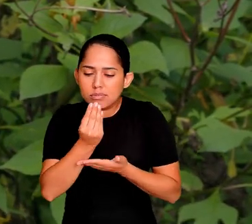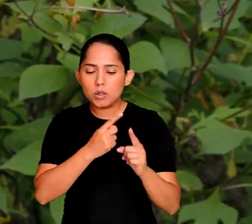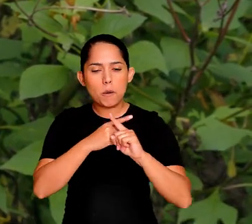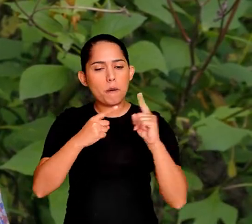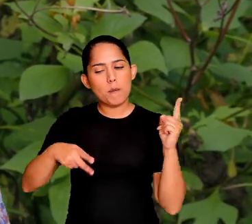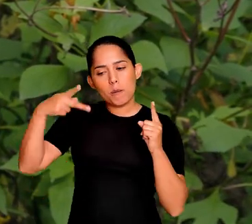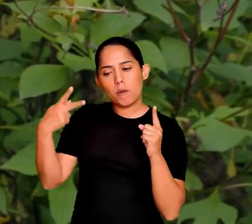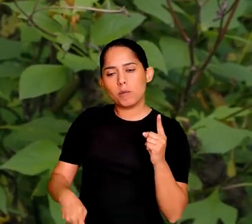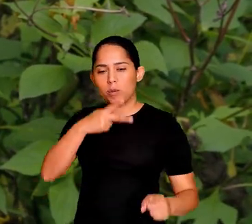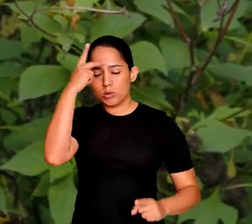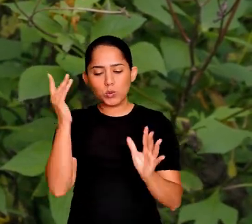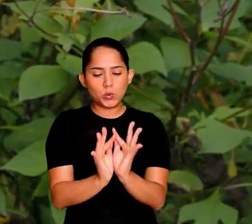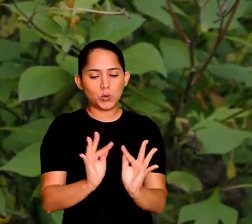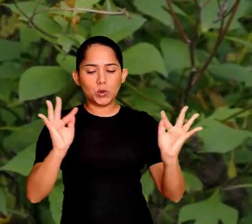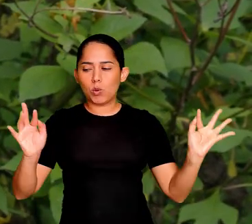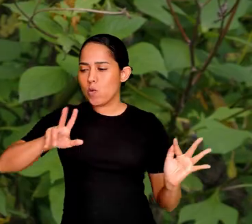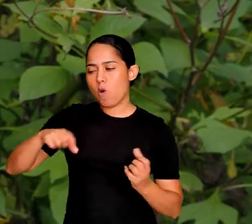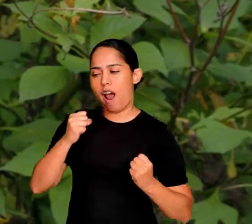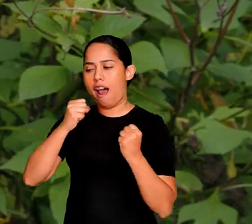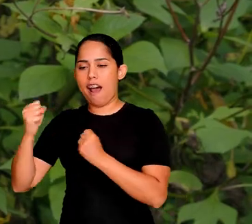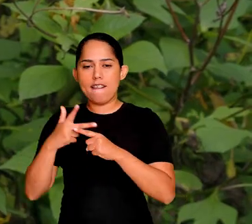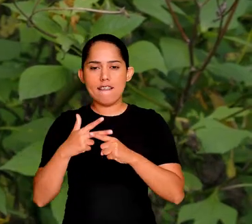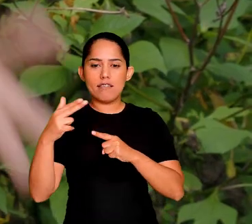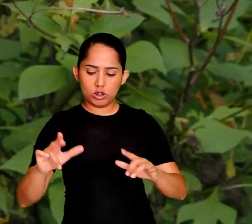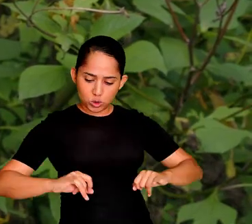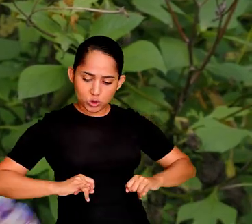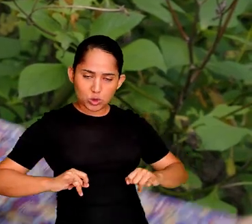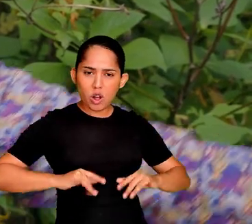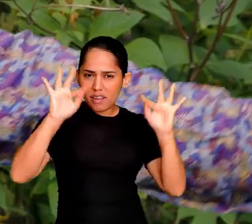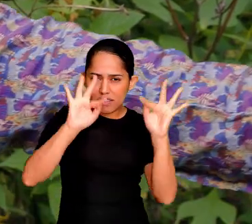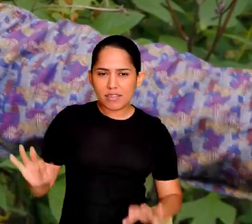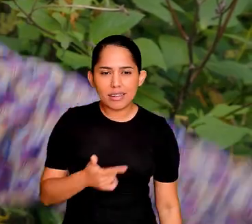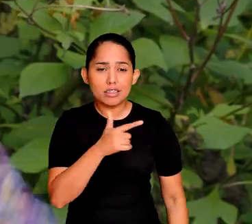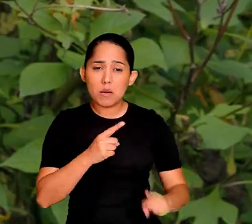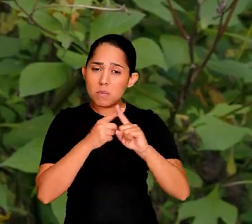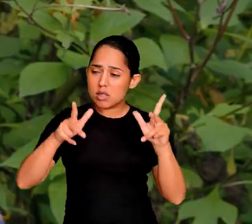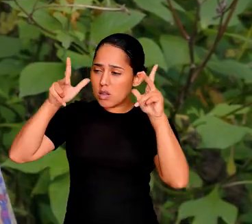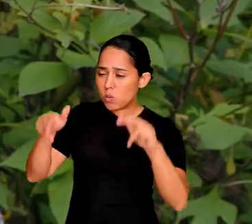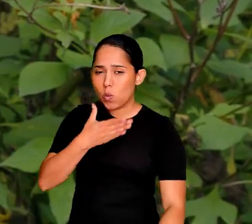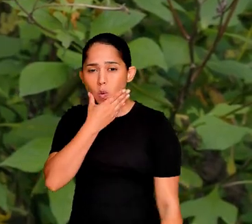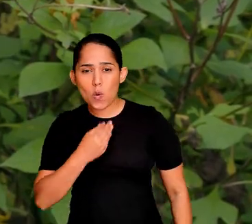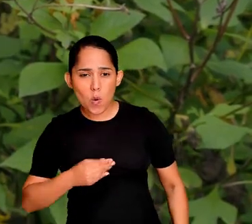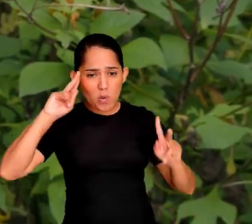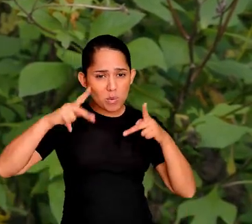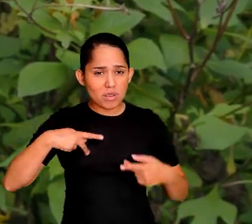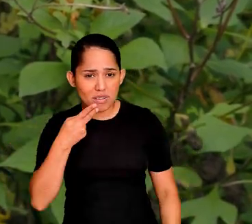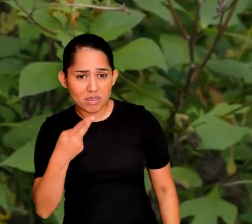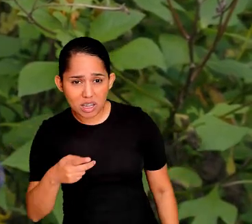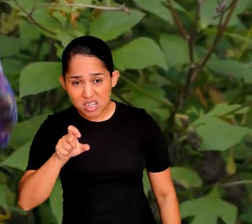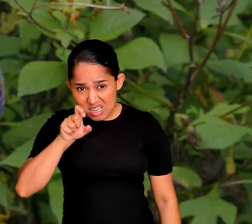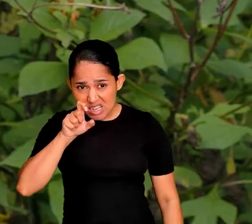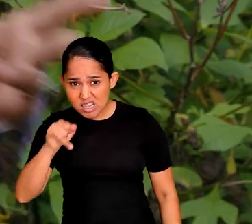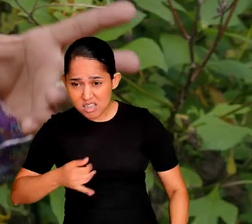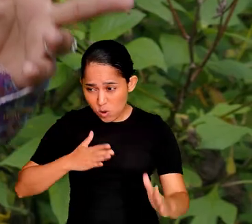come, mas é digna de gente humilde, não é Holyfield, o homem sofre sem final feliz, mas é como o próprio